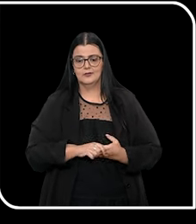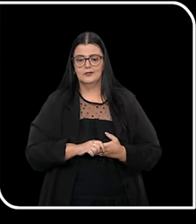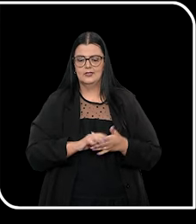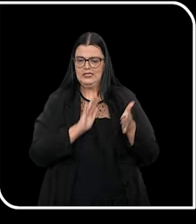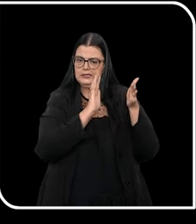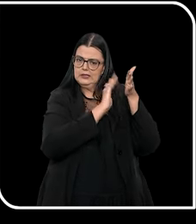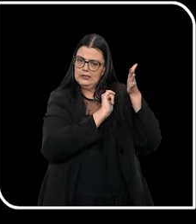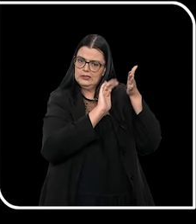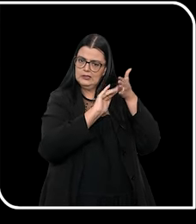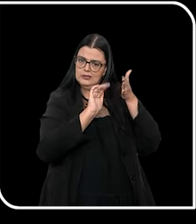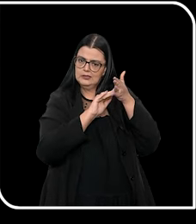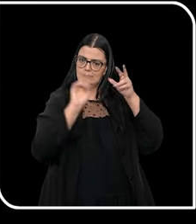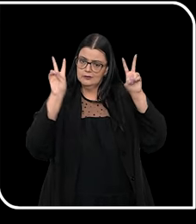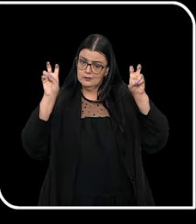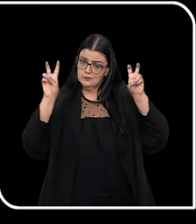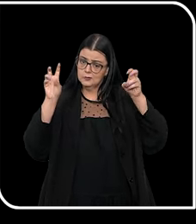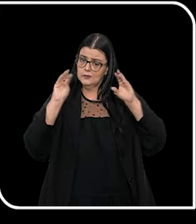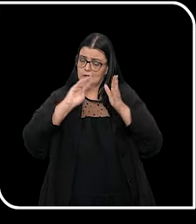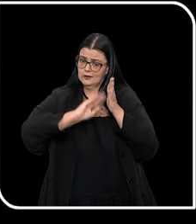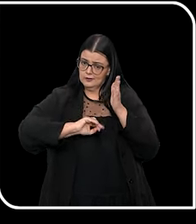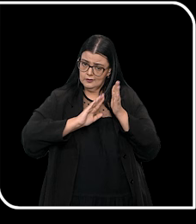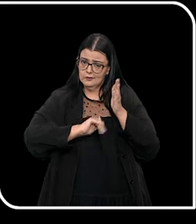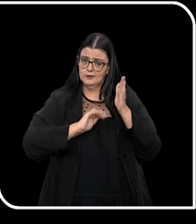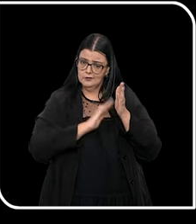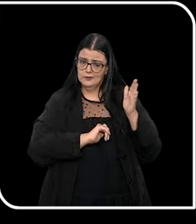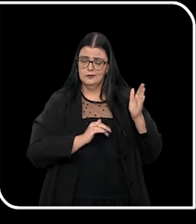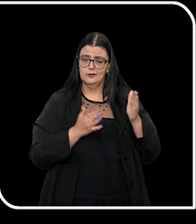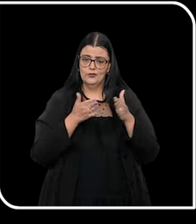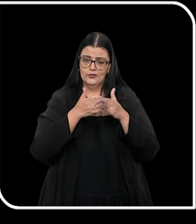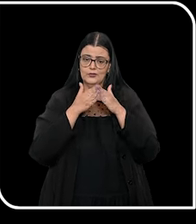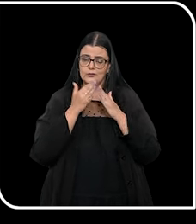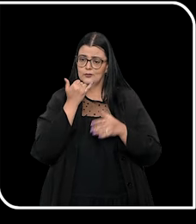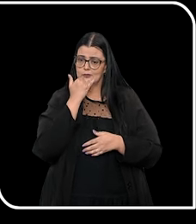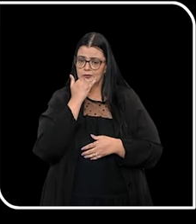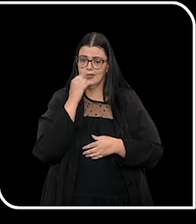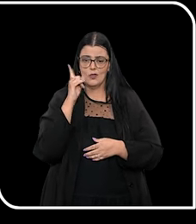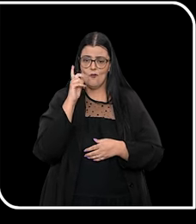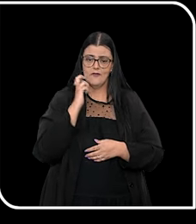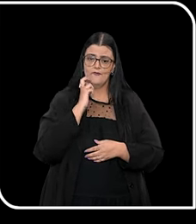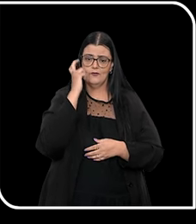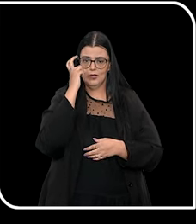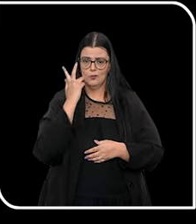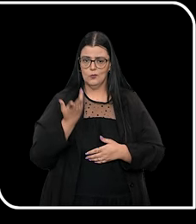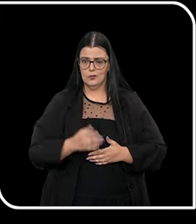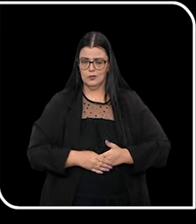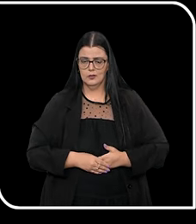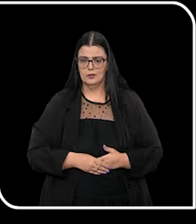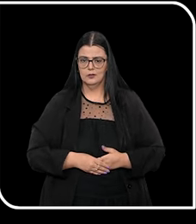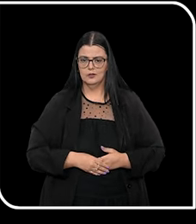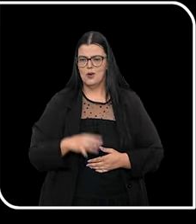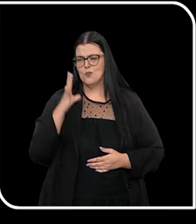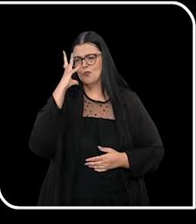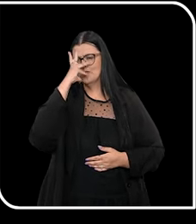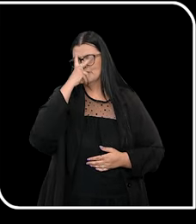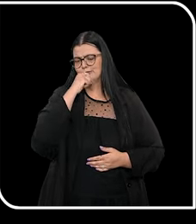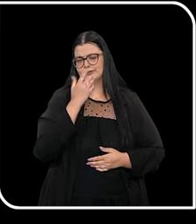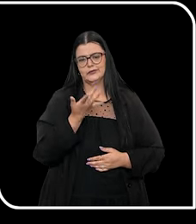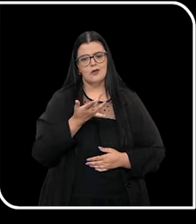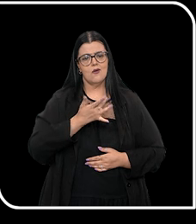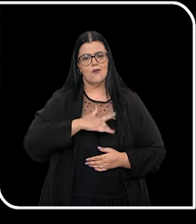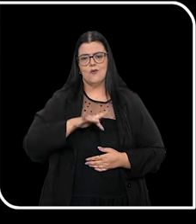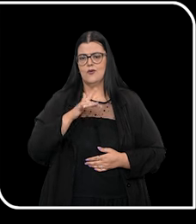abol ISO ninguém vai sair daqui hoje falando mais nada disso pelo amor não vamos passar vergonha tão bonita